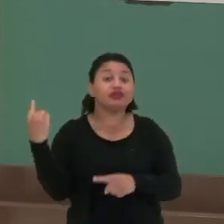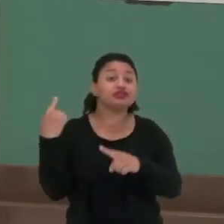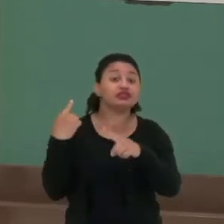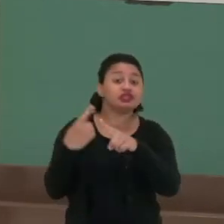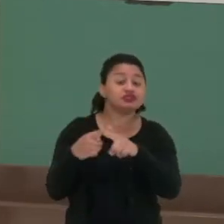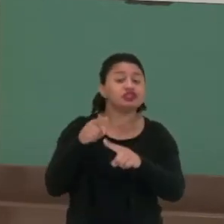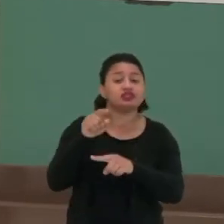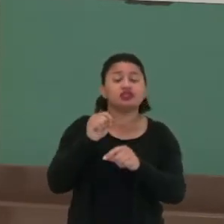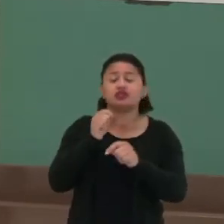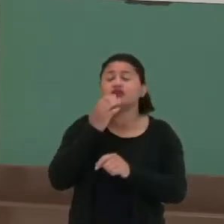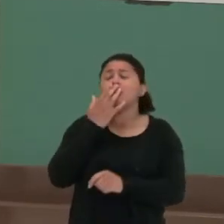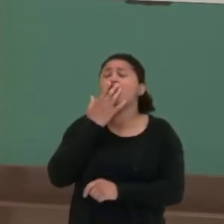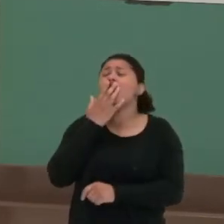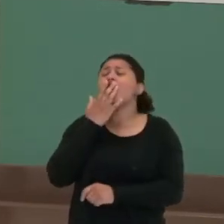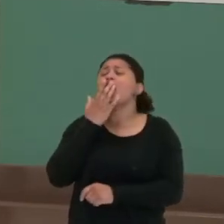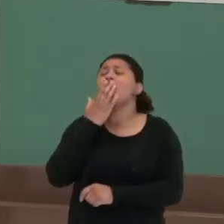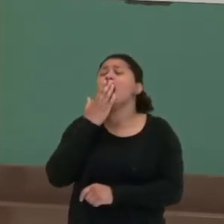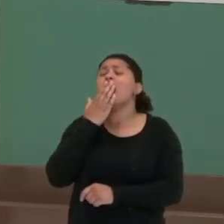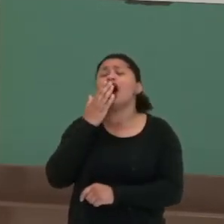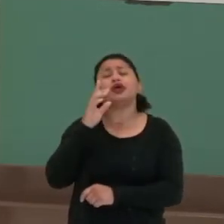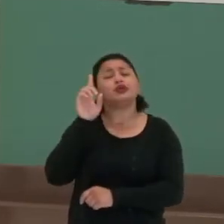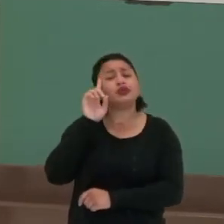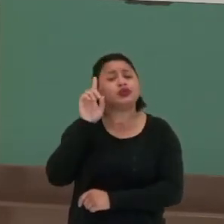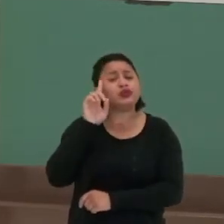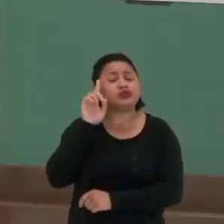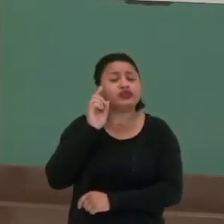você boceja por dia?